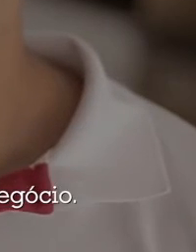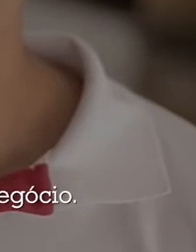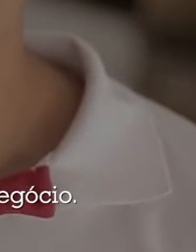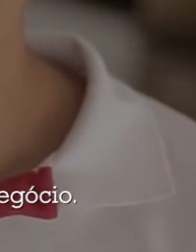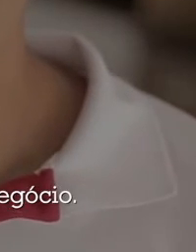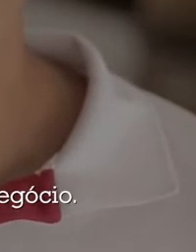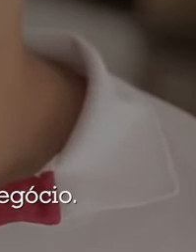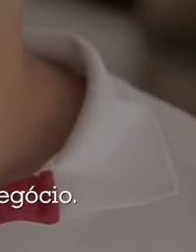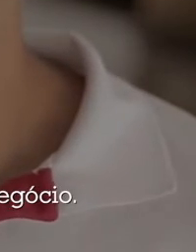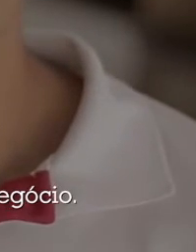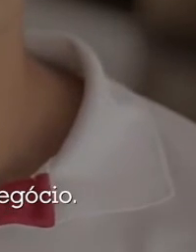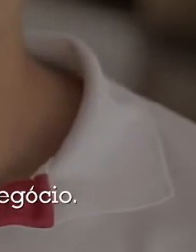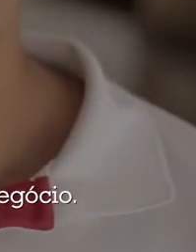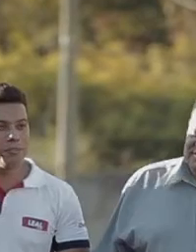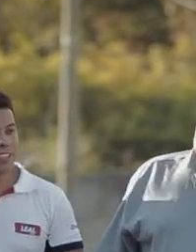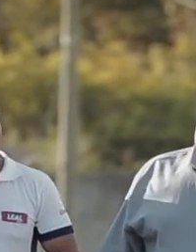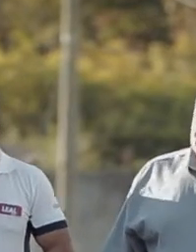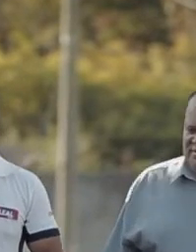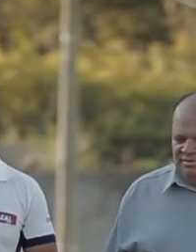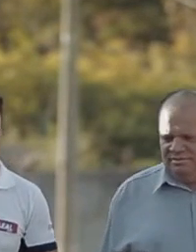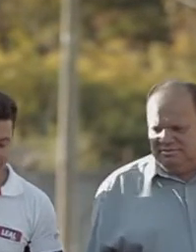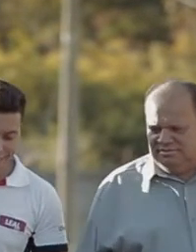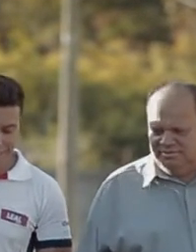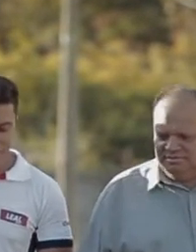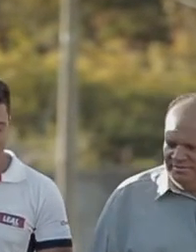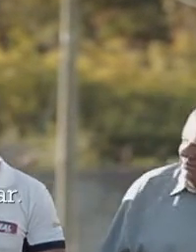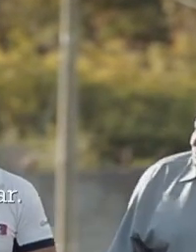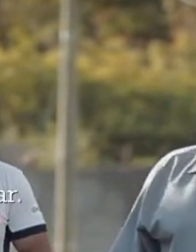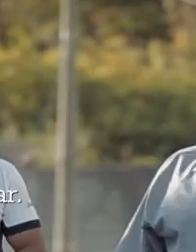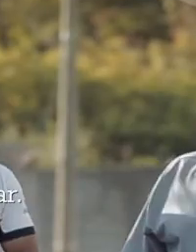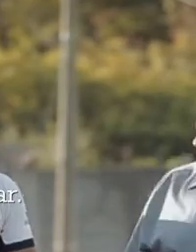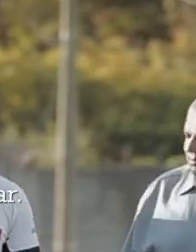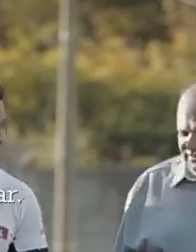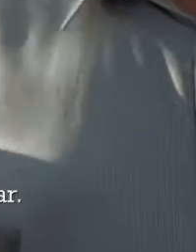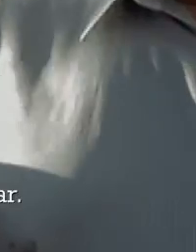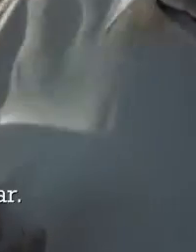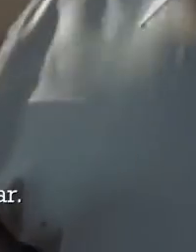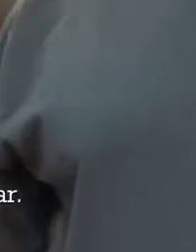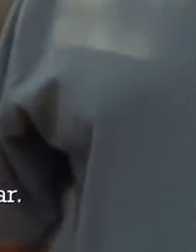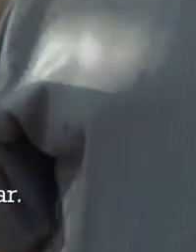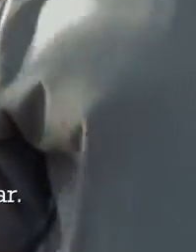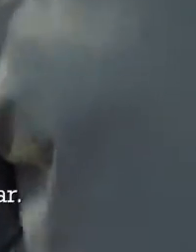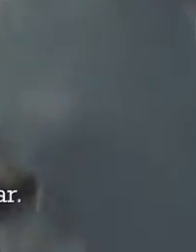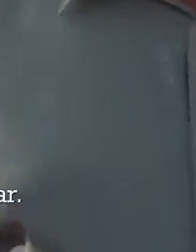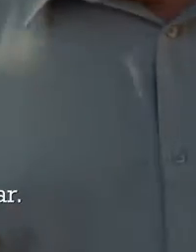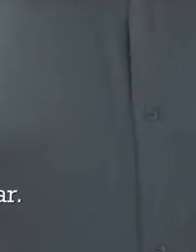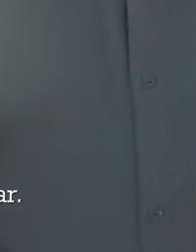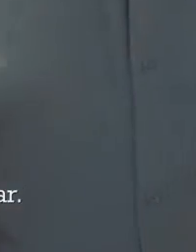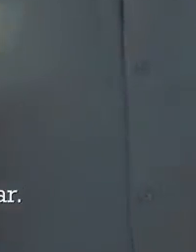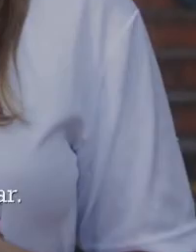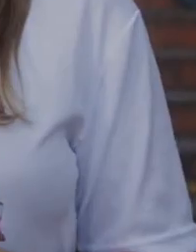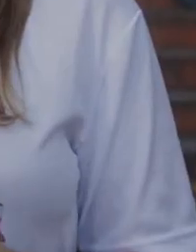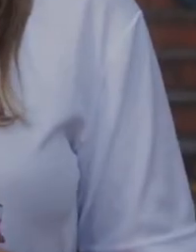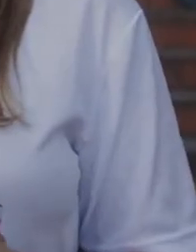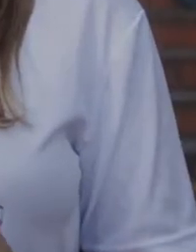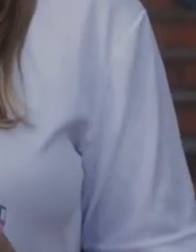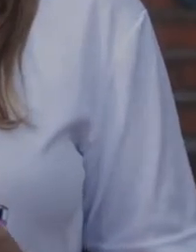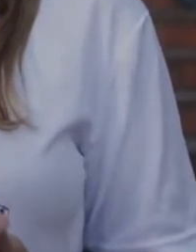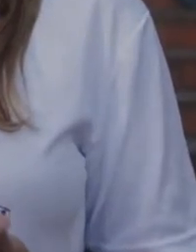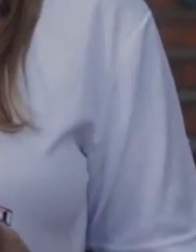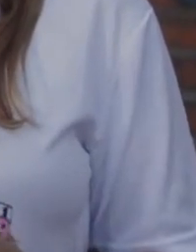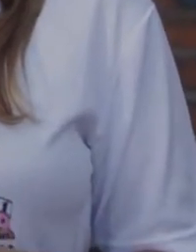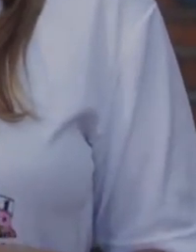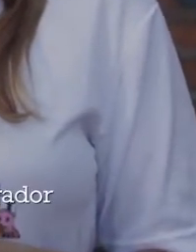Eu sempre tive a vontade de ter meu próprio negócio, né? Eu saí lá da loja do meu pai, só que porém eu não tinha tipo assim, nenhum tipo de recurso para começar. Quase